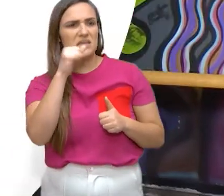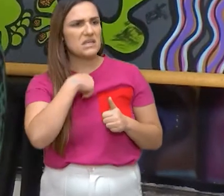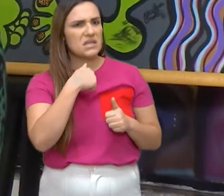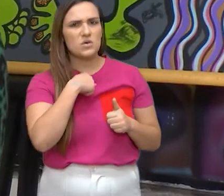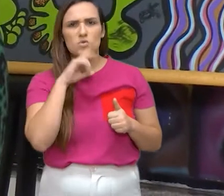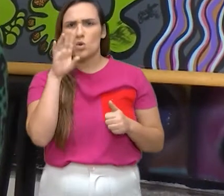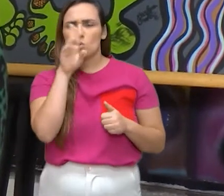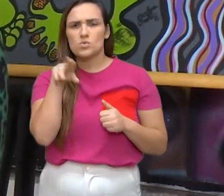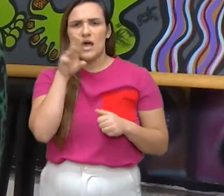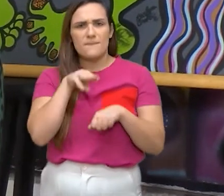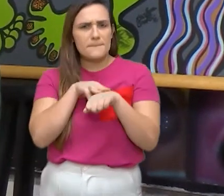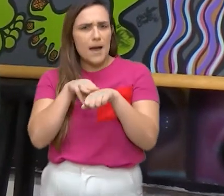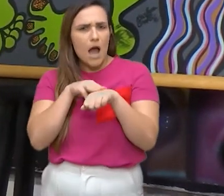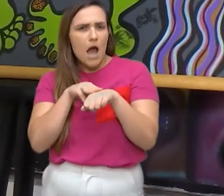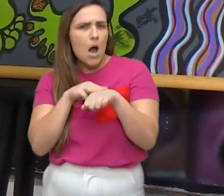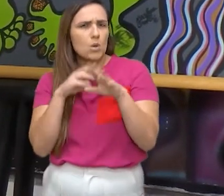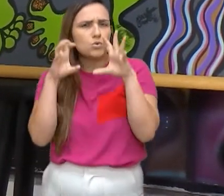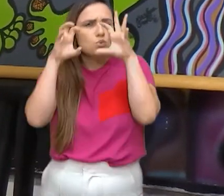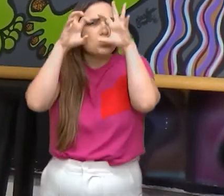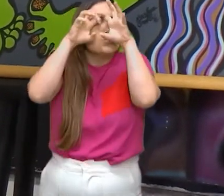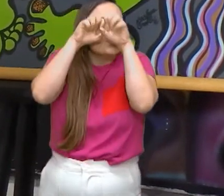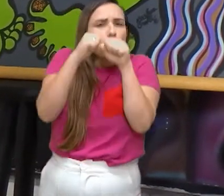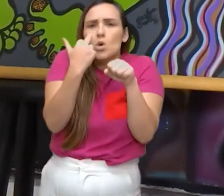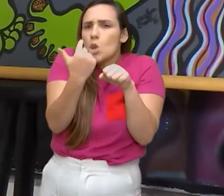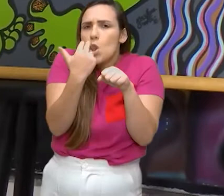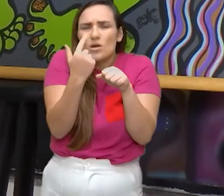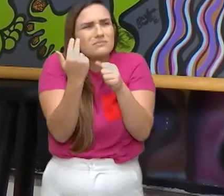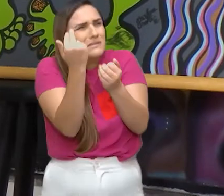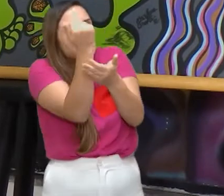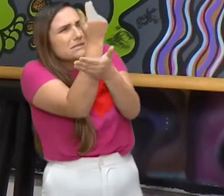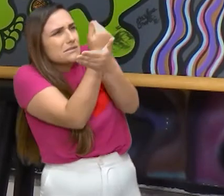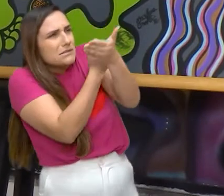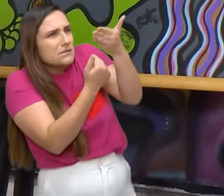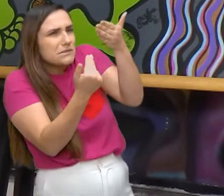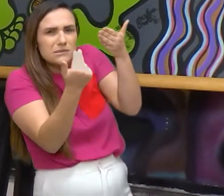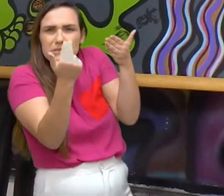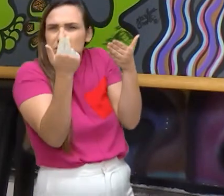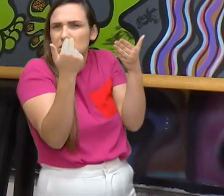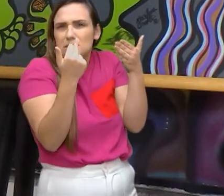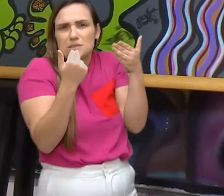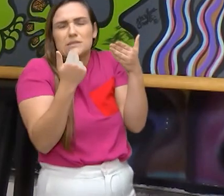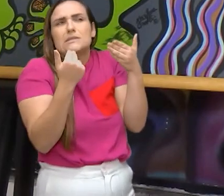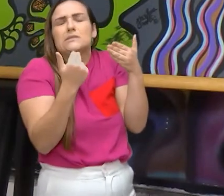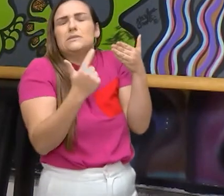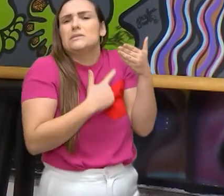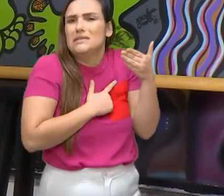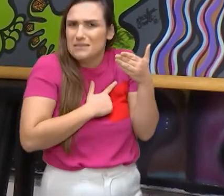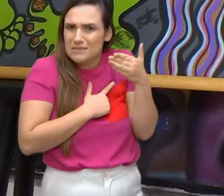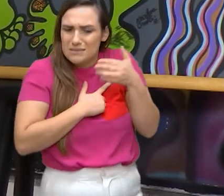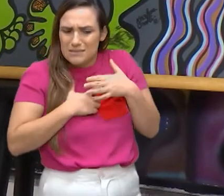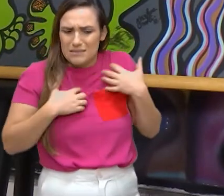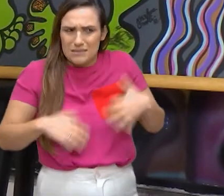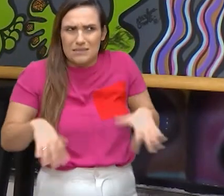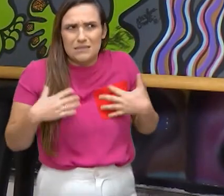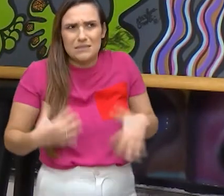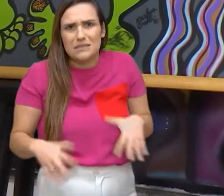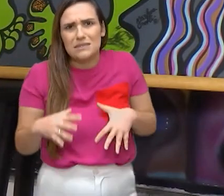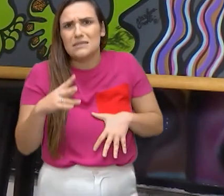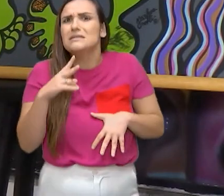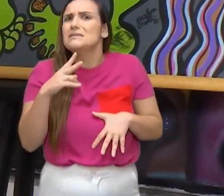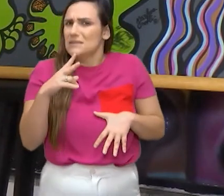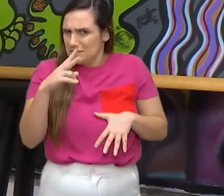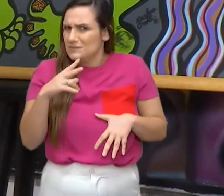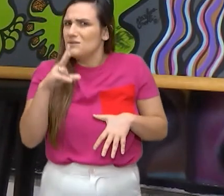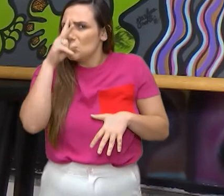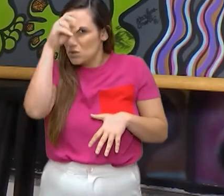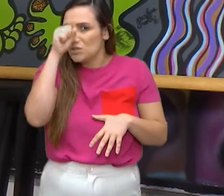trabalhar com tom de terra, tons de sombras, tons escuros, e eram figuras muito sinistras e muito